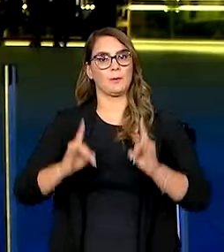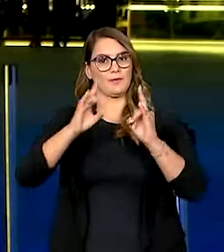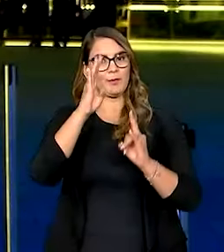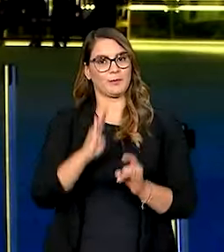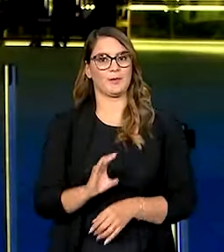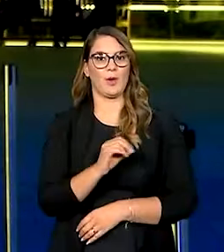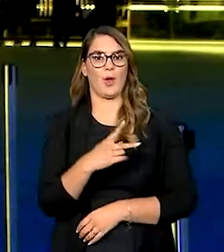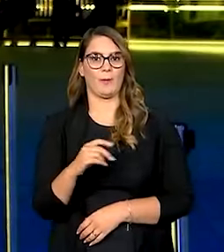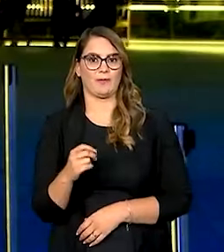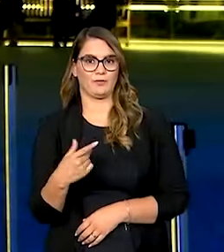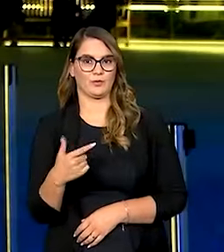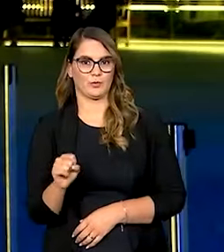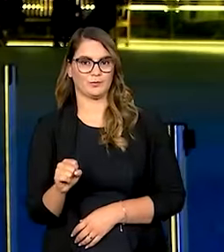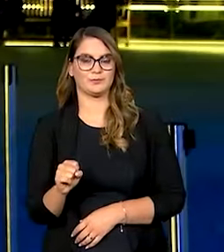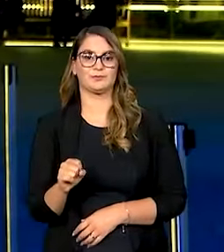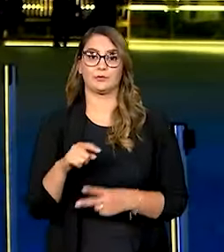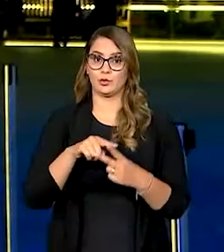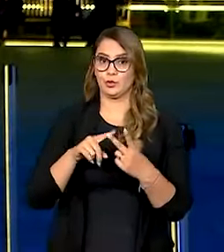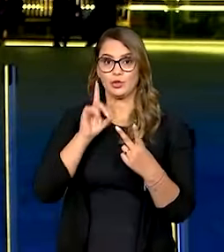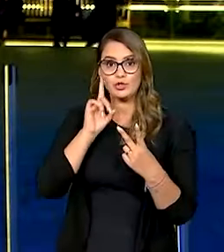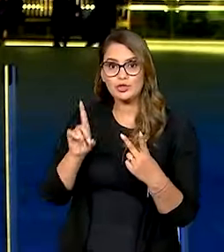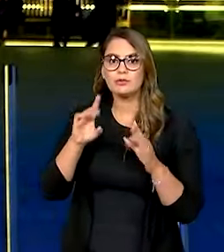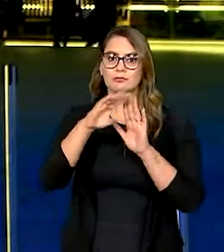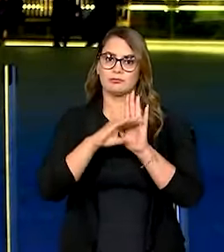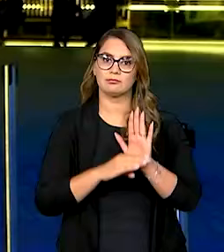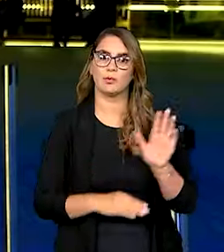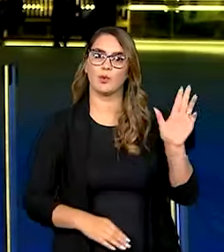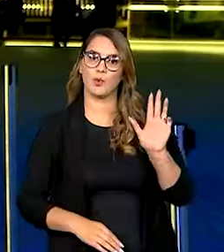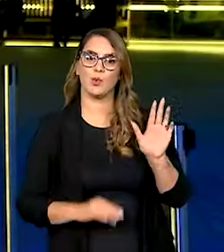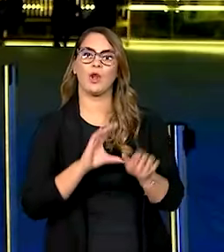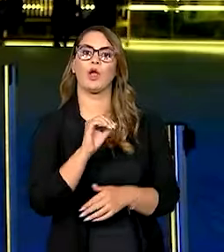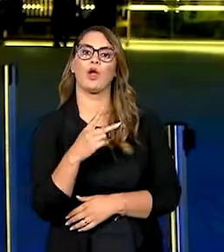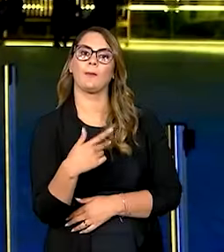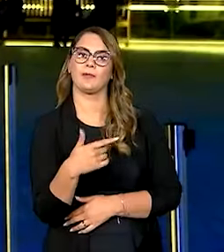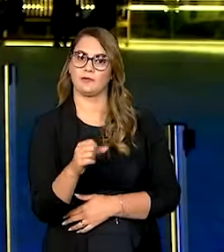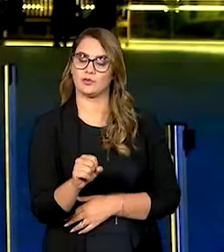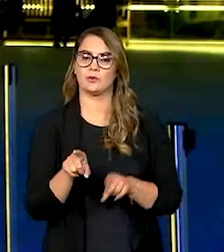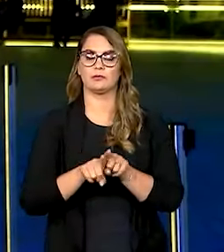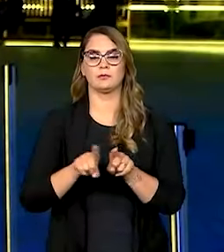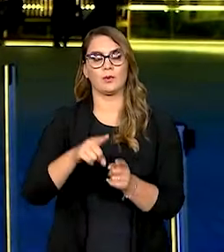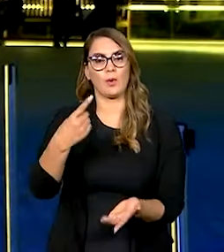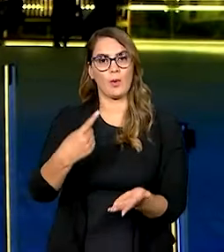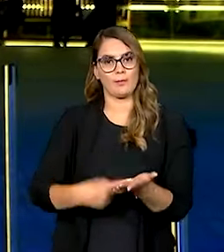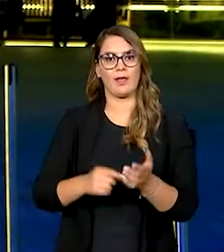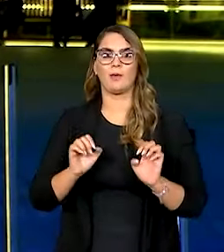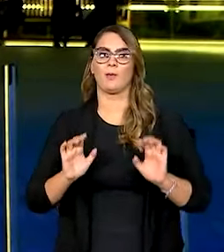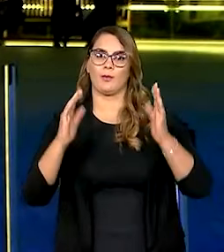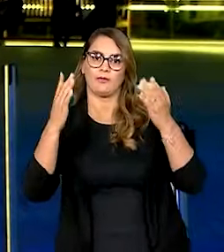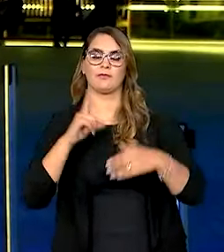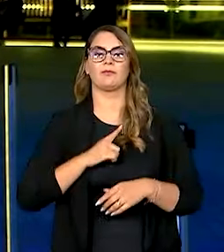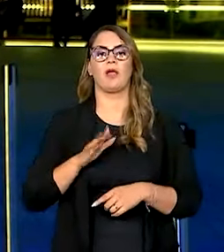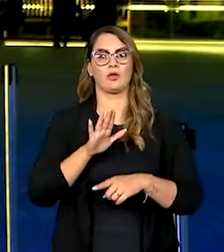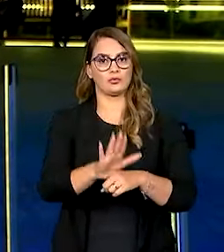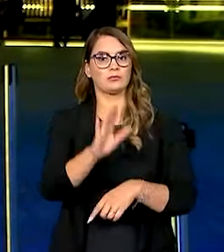na COP28. Serão dois dias de programação do presidente Lula na COP28. Além dos acordos, o evento também vai